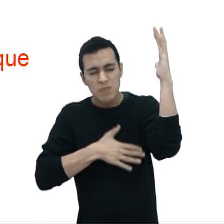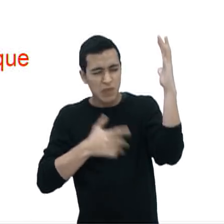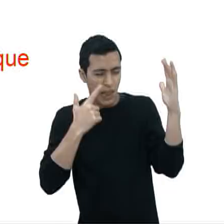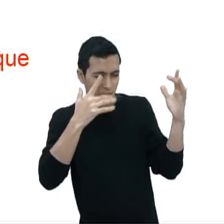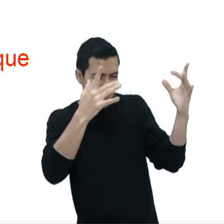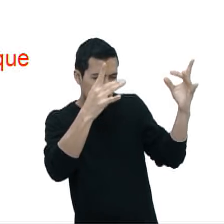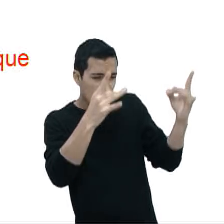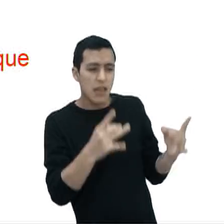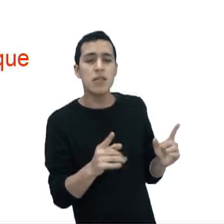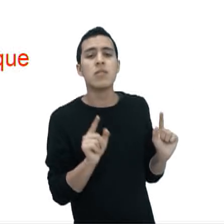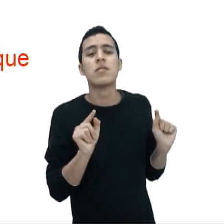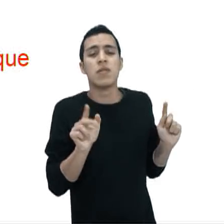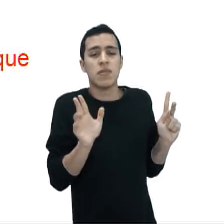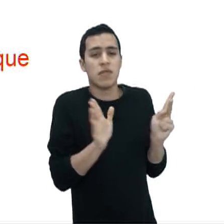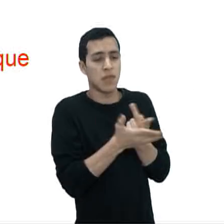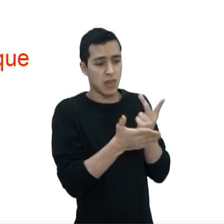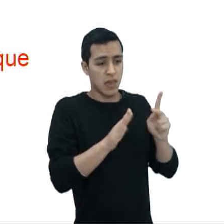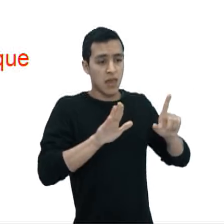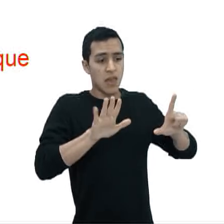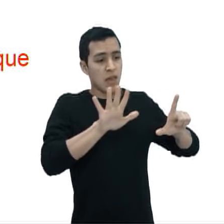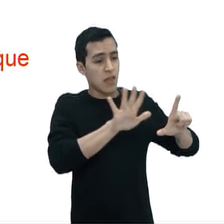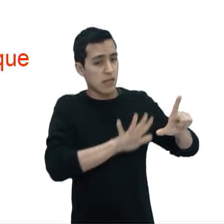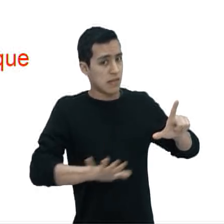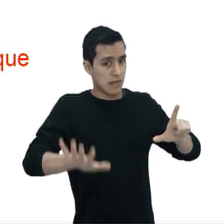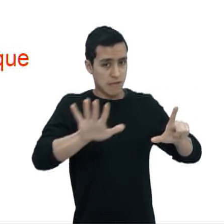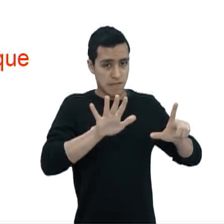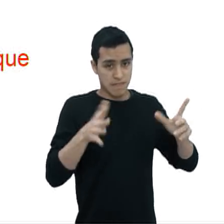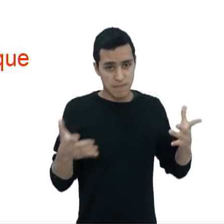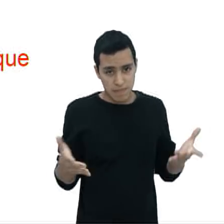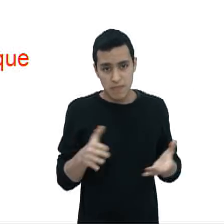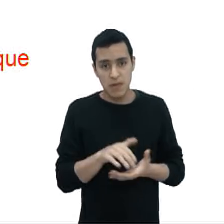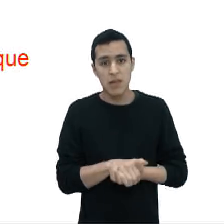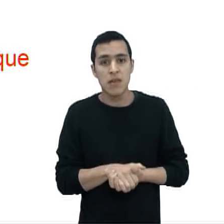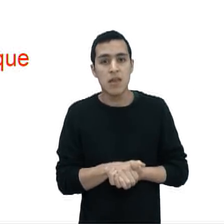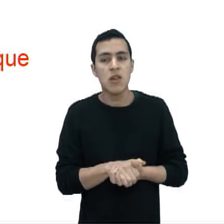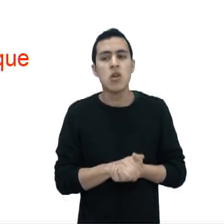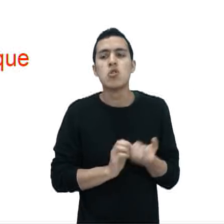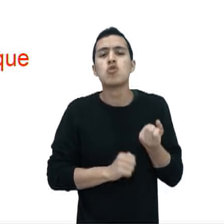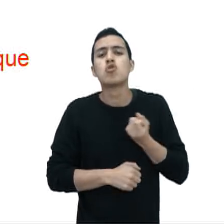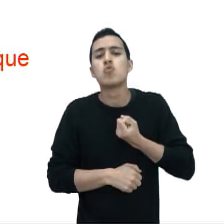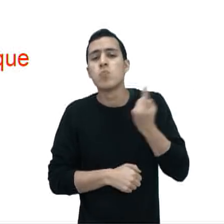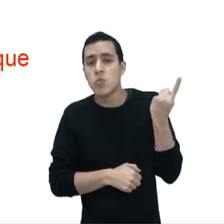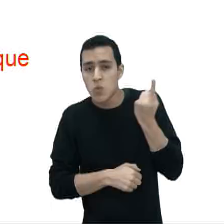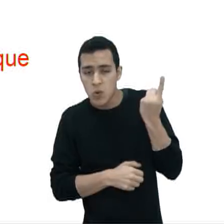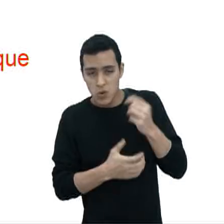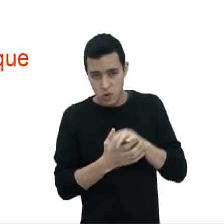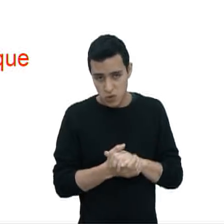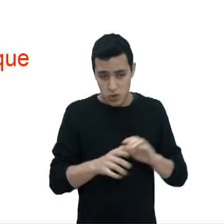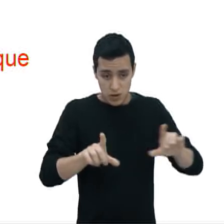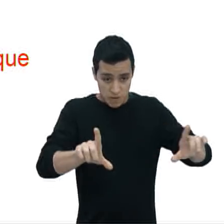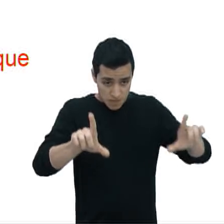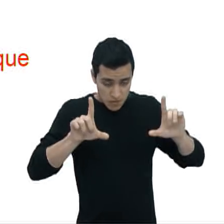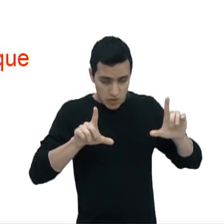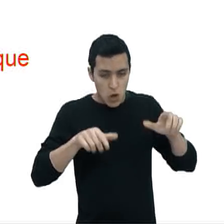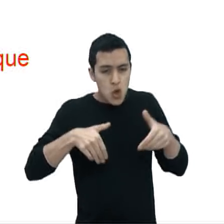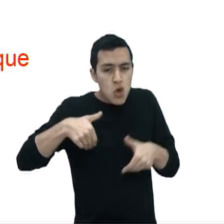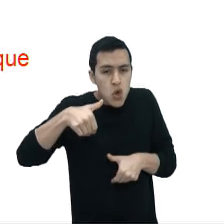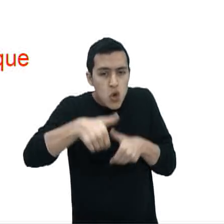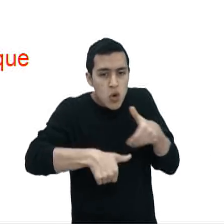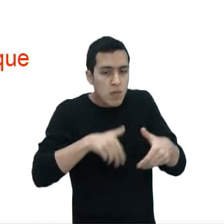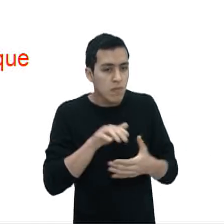descrição do que vai acontecer no cenário, certo? Aí a cena 1, Curupira. O